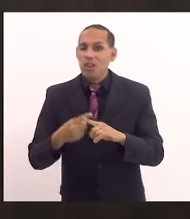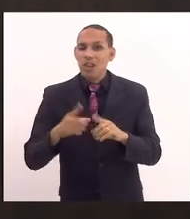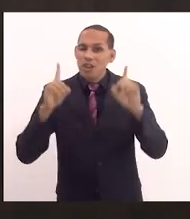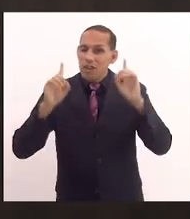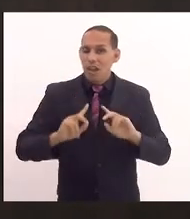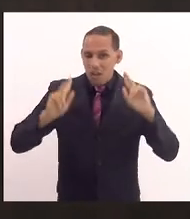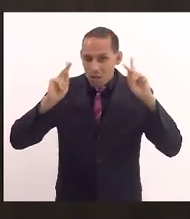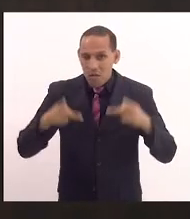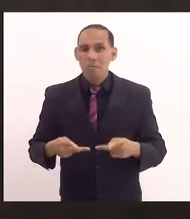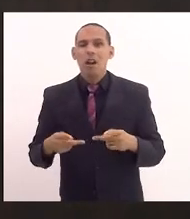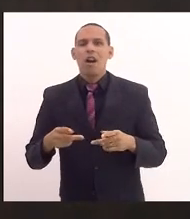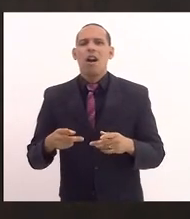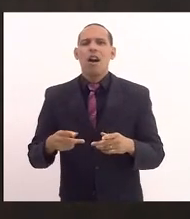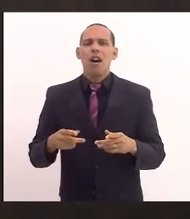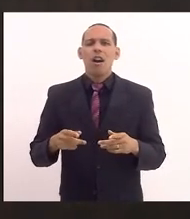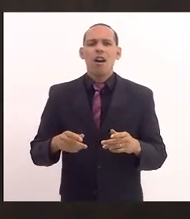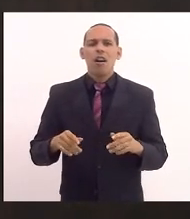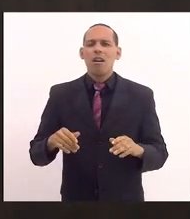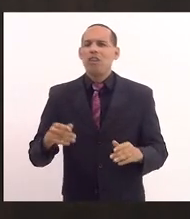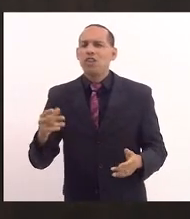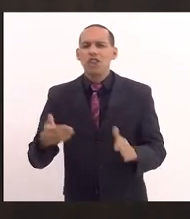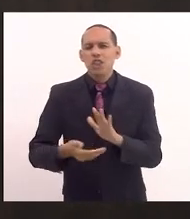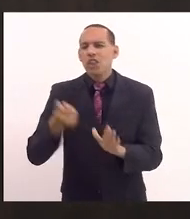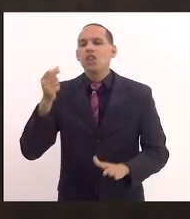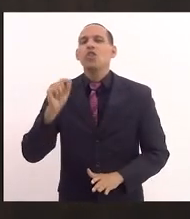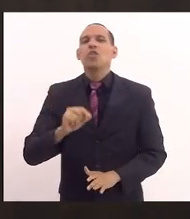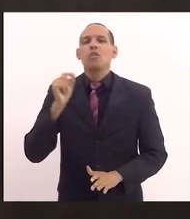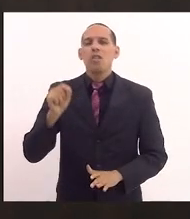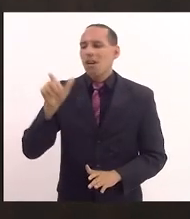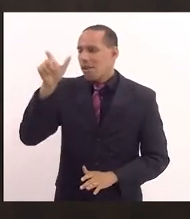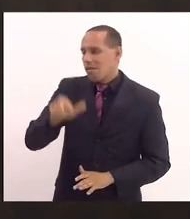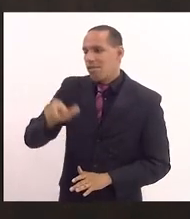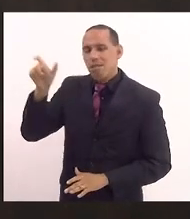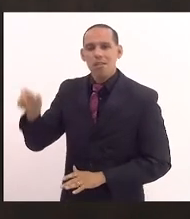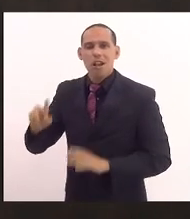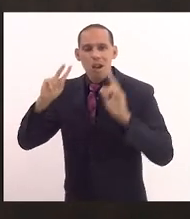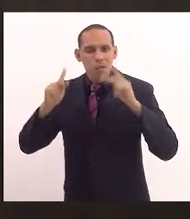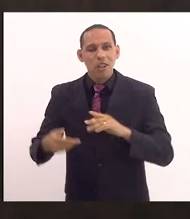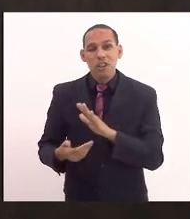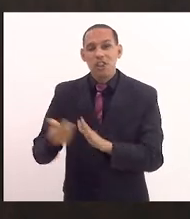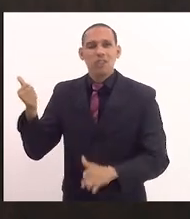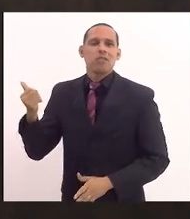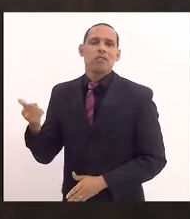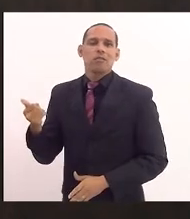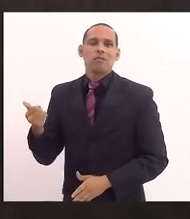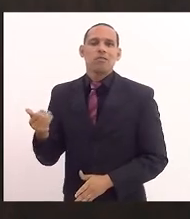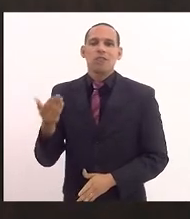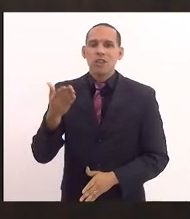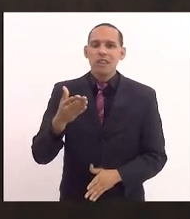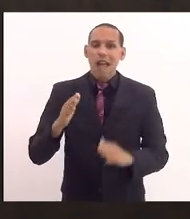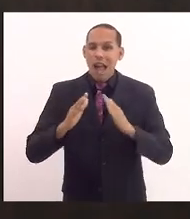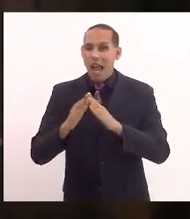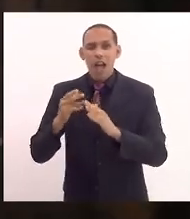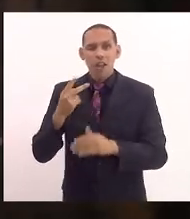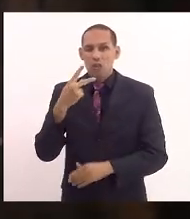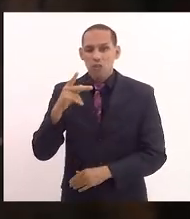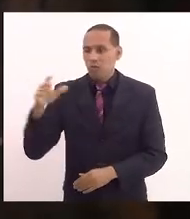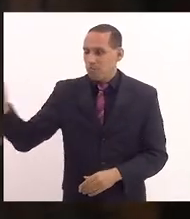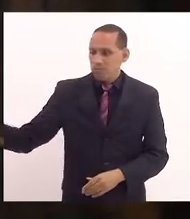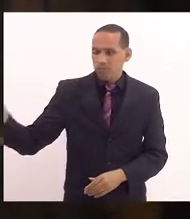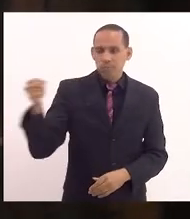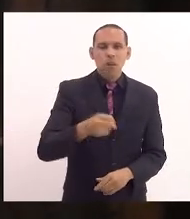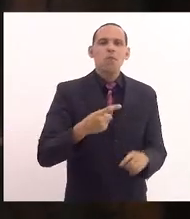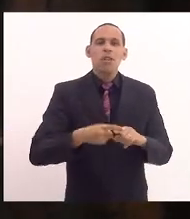direitos humanos, seja ela qual for, é retirar a humanidade desse sujeito. Você pode ser removido da sua casa porque você não é